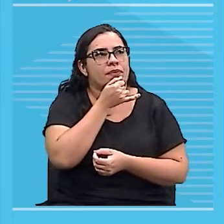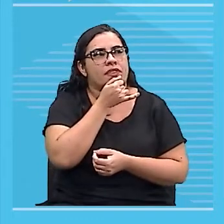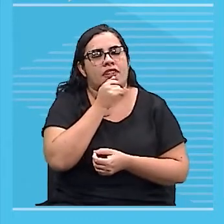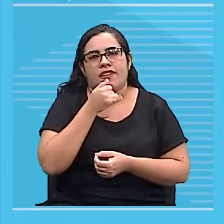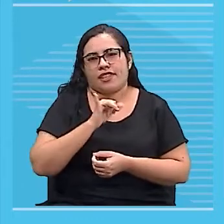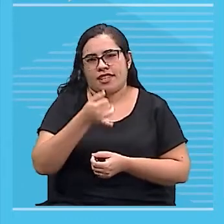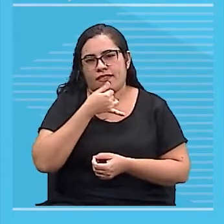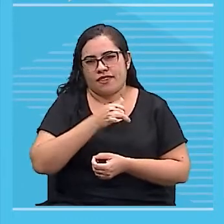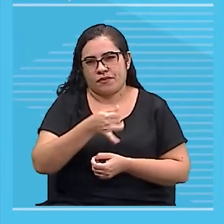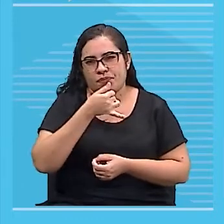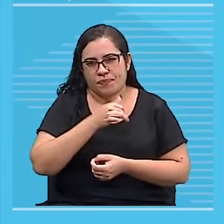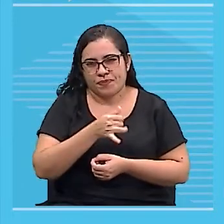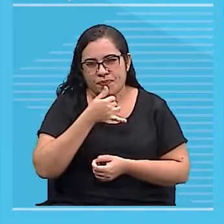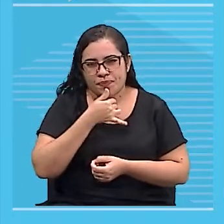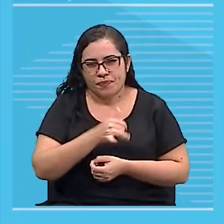é